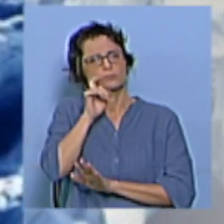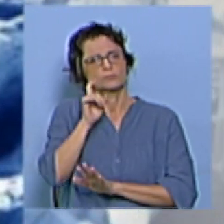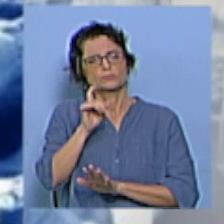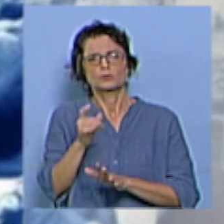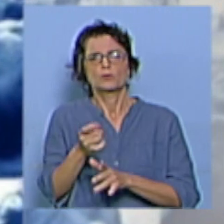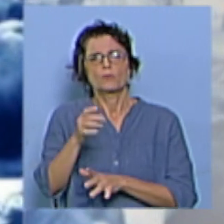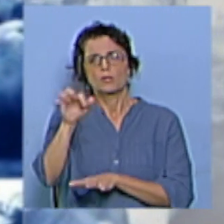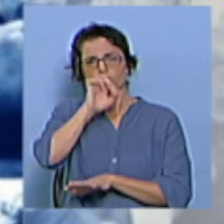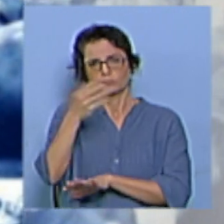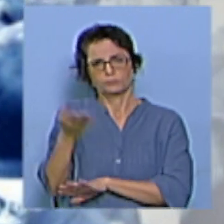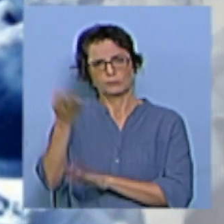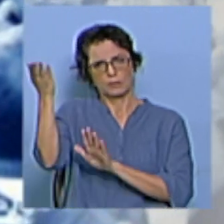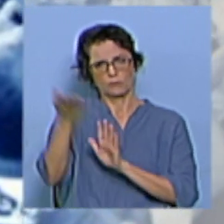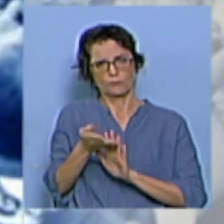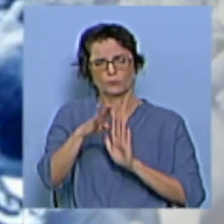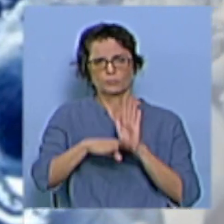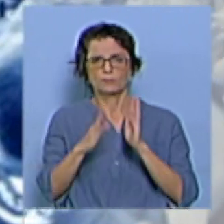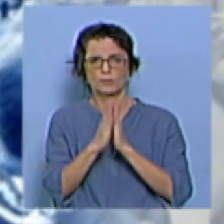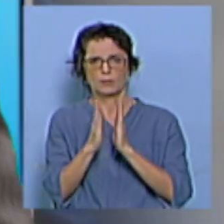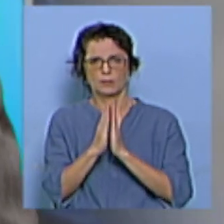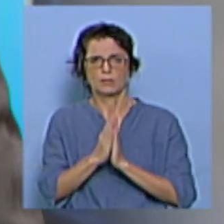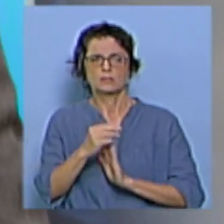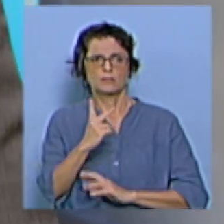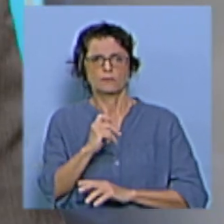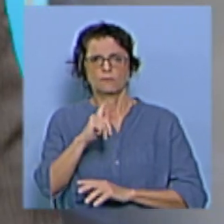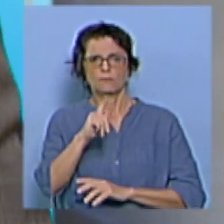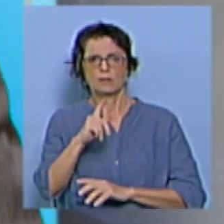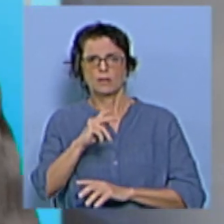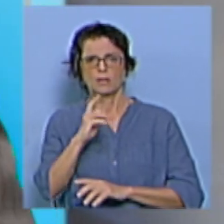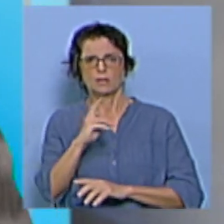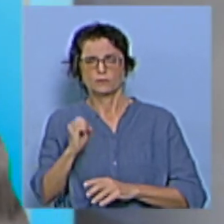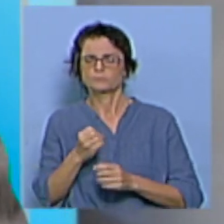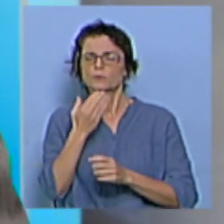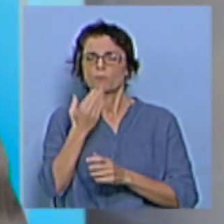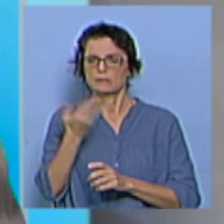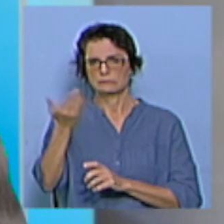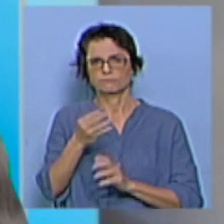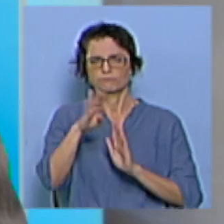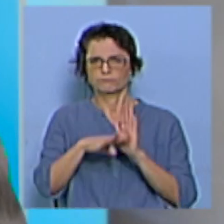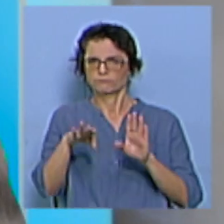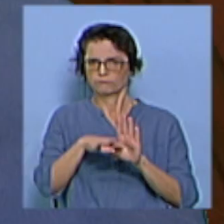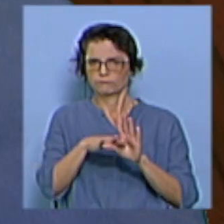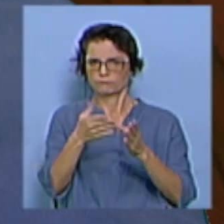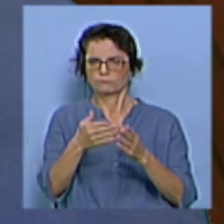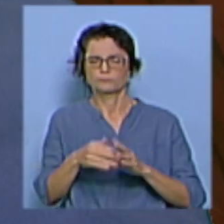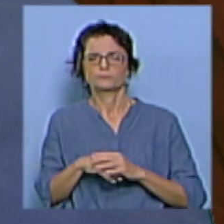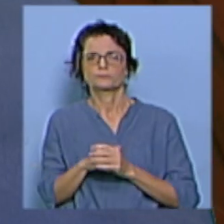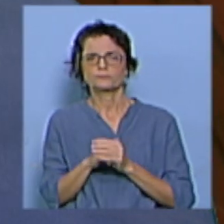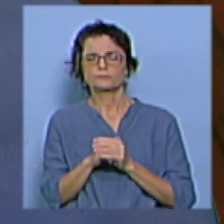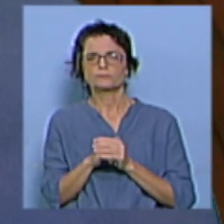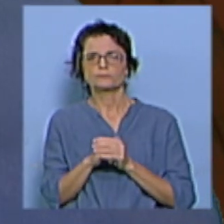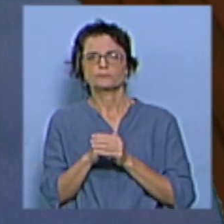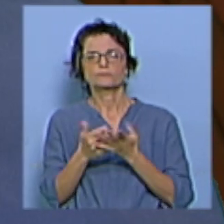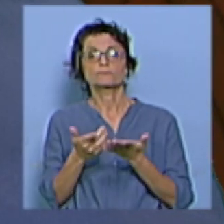Valério, hoje convidado do programa Eclésia. Muito boa tarde. Obrigado, Dom Rui, por estar neste programa.